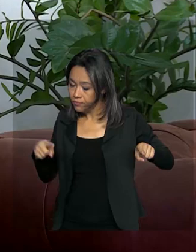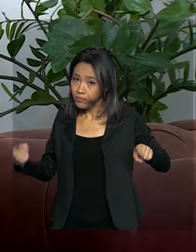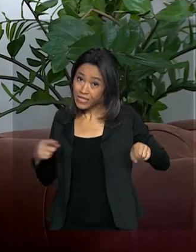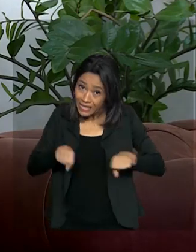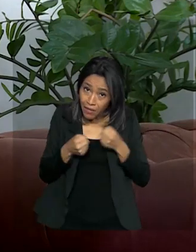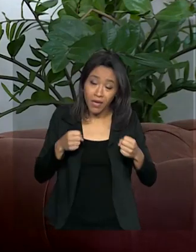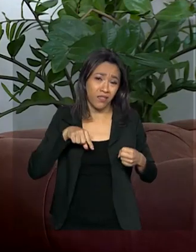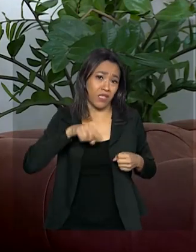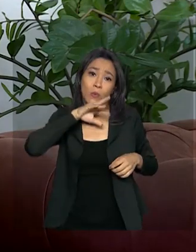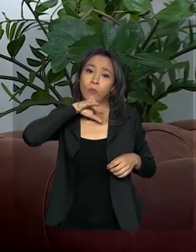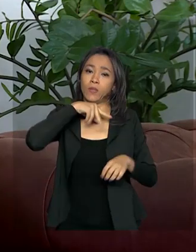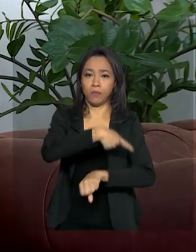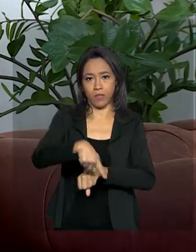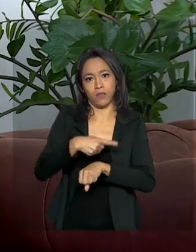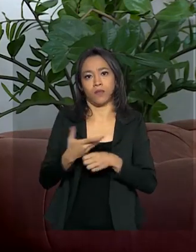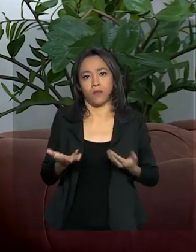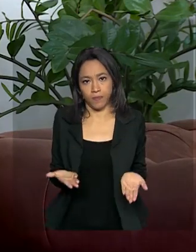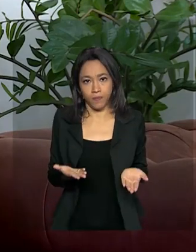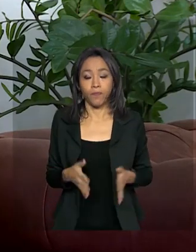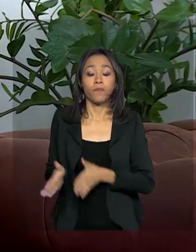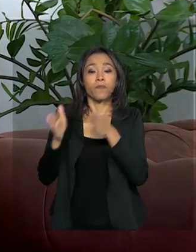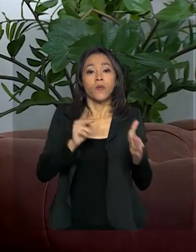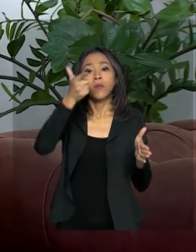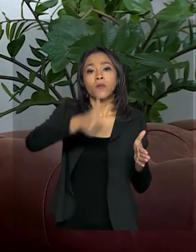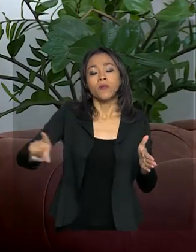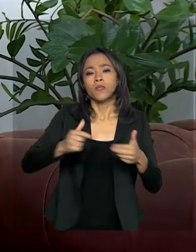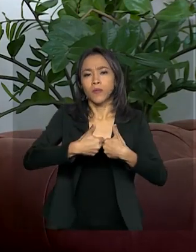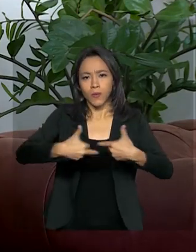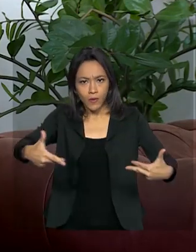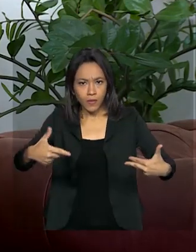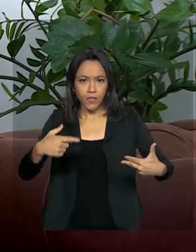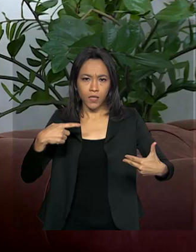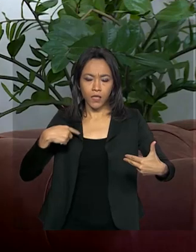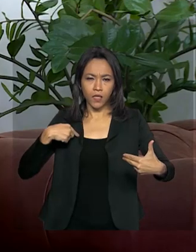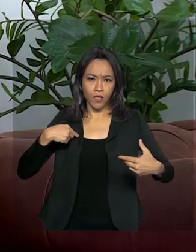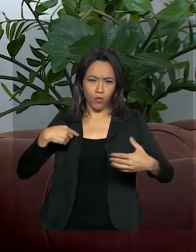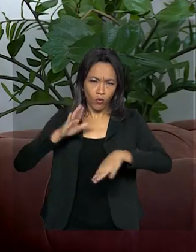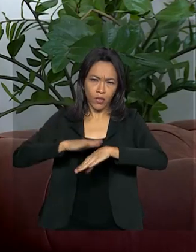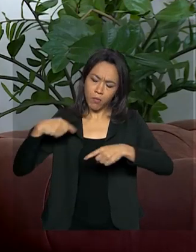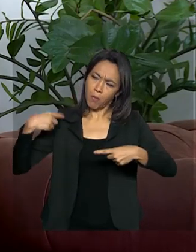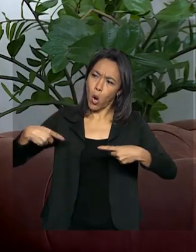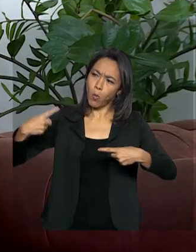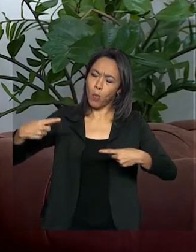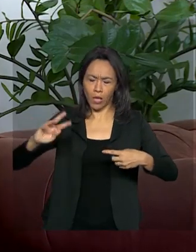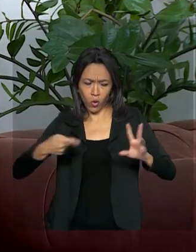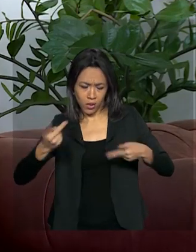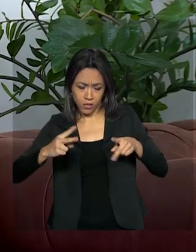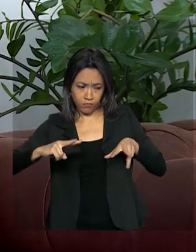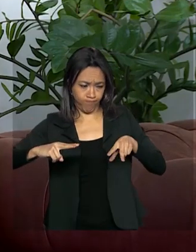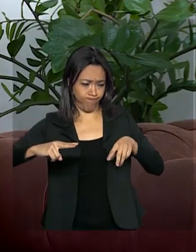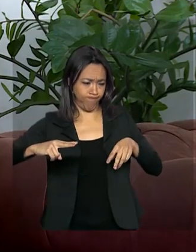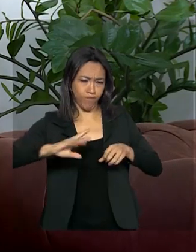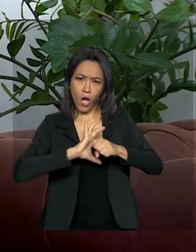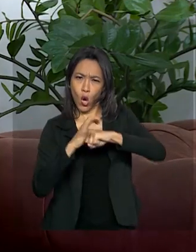aí outras coisas que nós estamos verificando ao longo nada desse tempo difícil aí desse